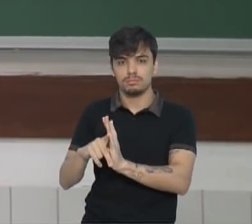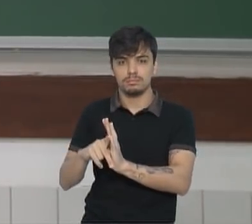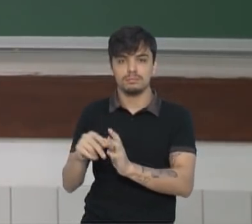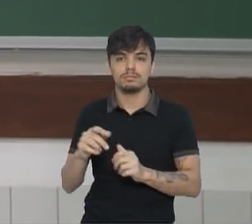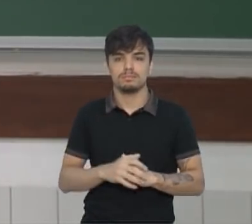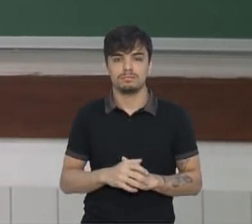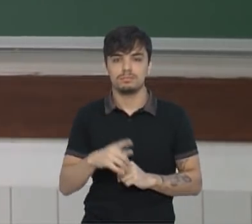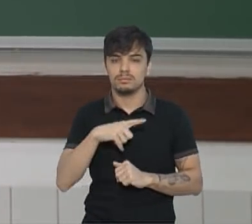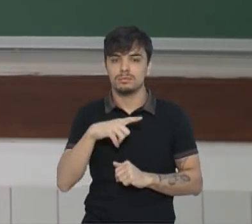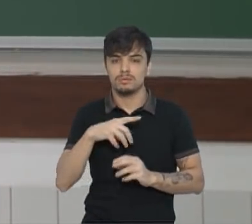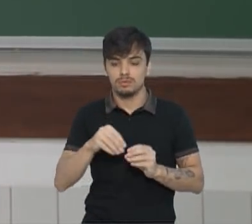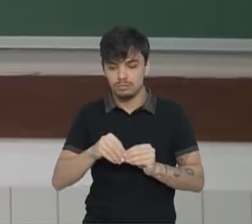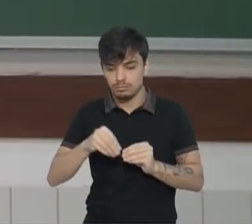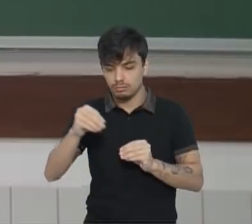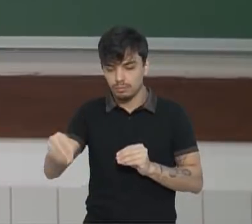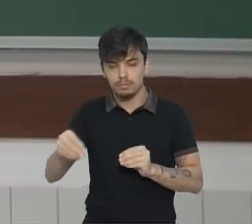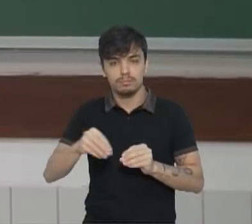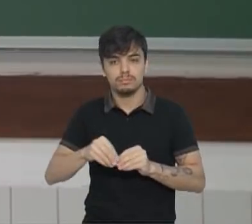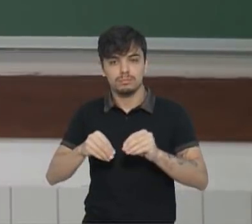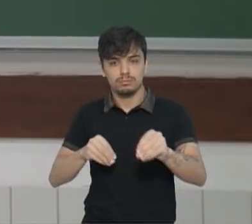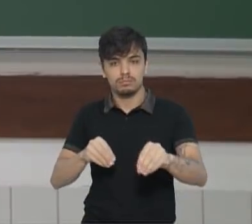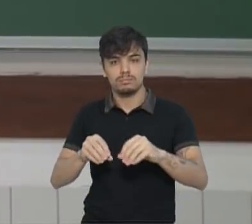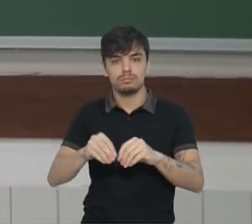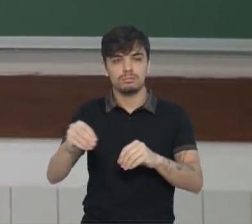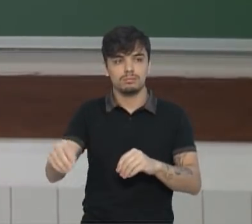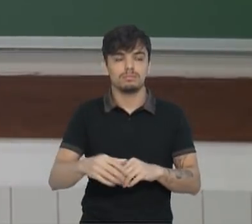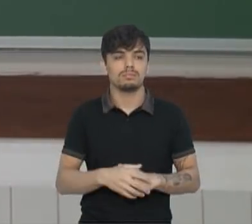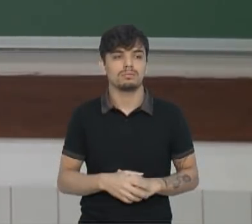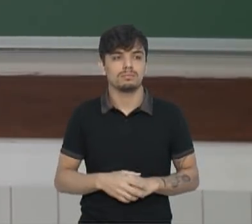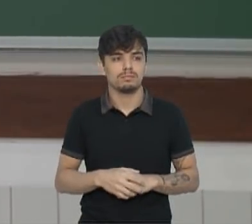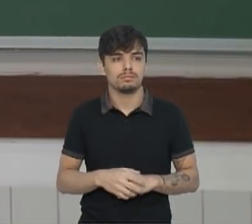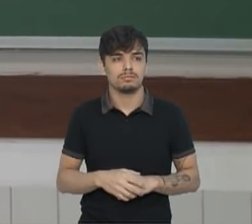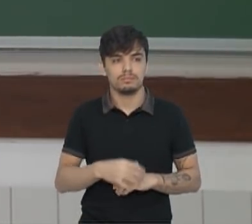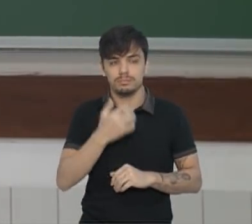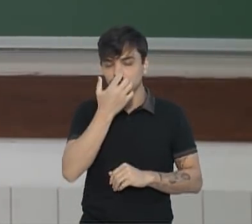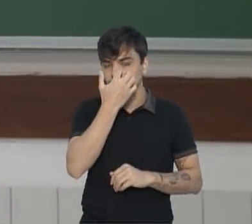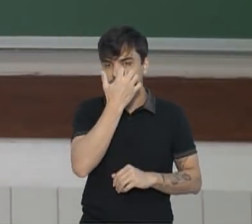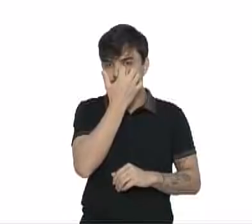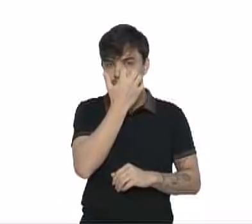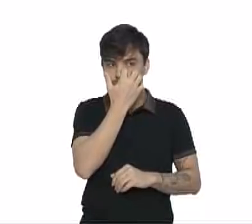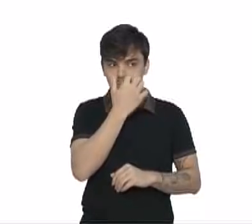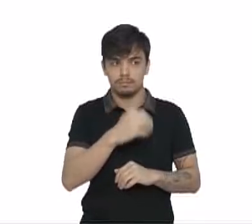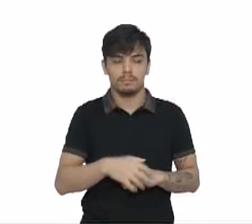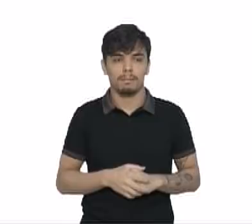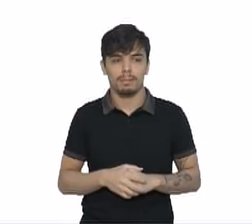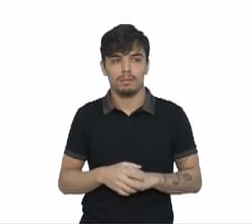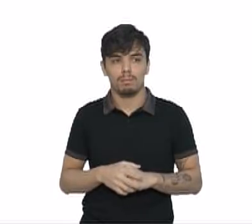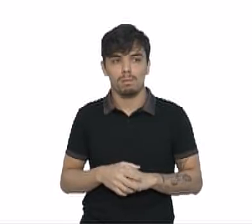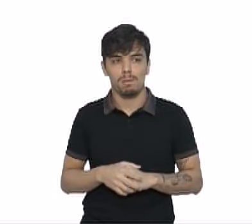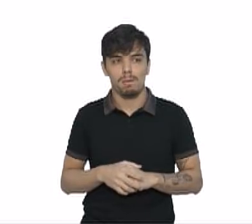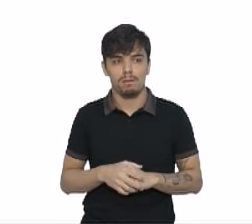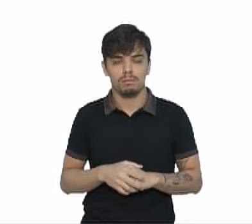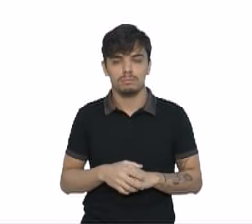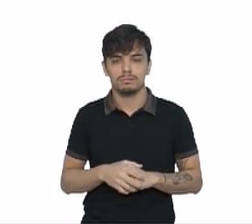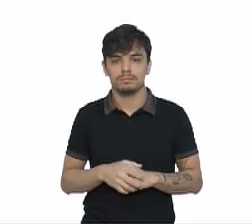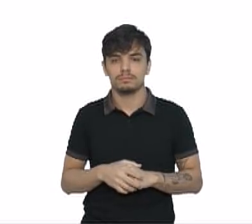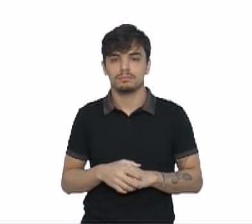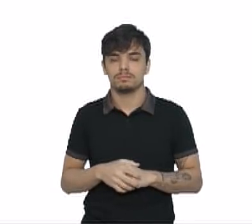nomadismo, tá? Viviam se deslocando de um lugar para o outro. Agora a gente tem aqui os alamanos, que são